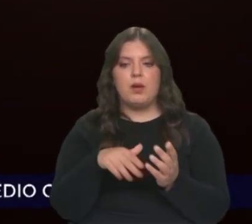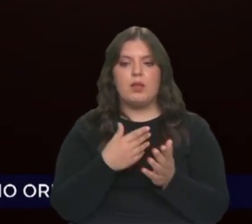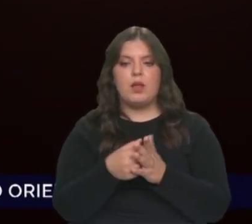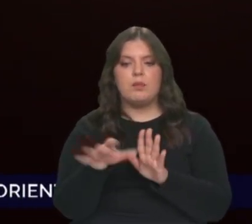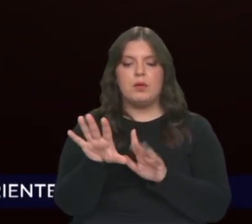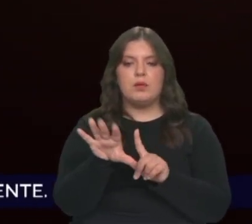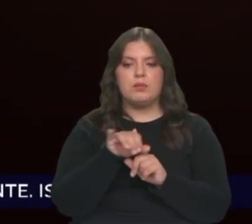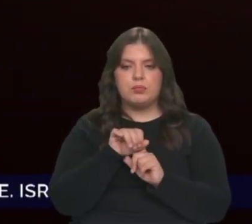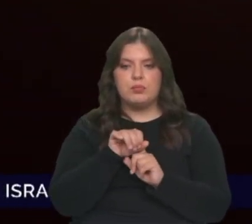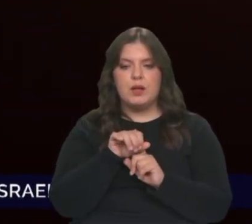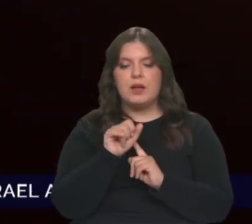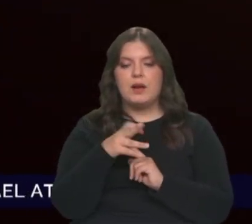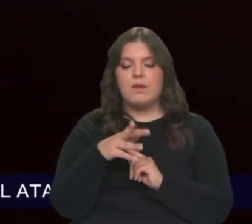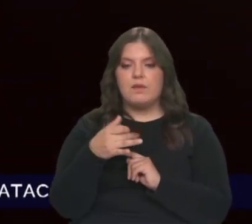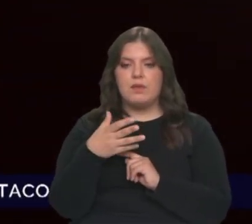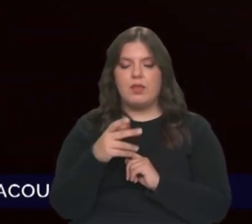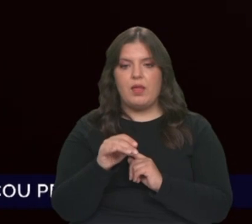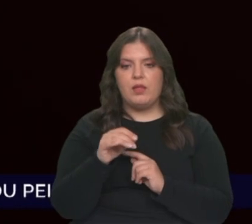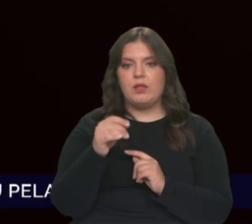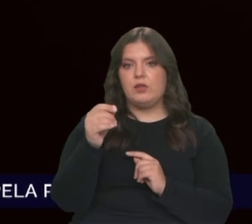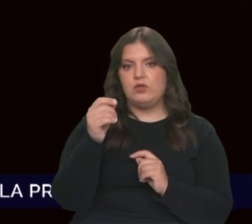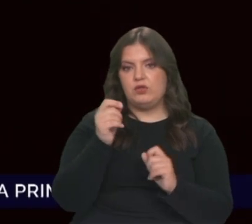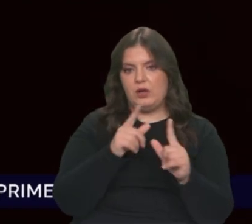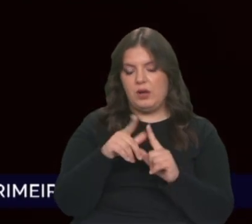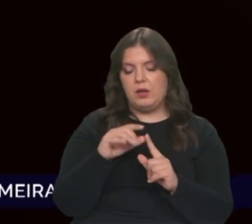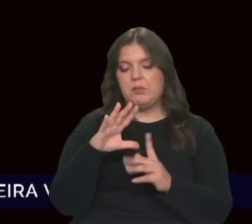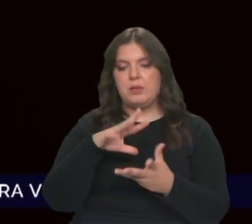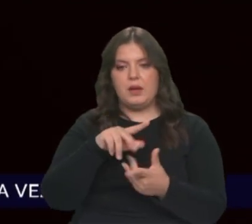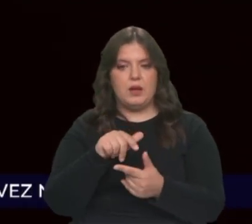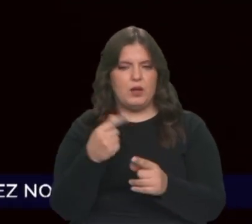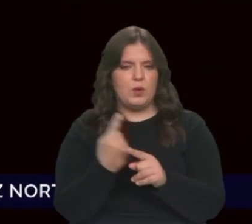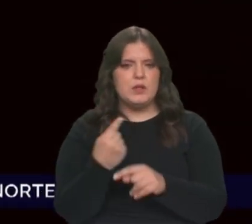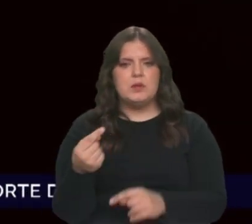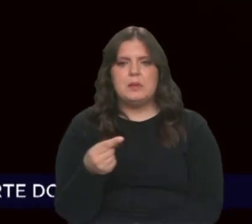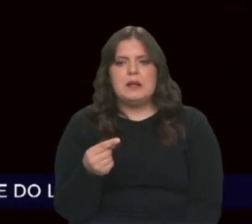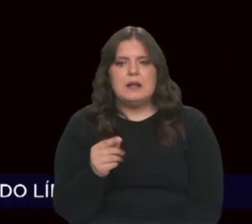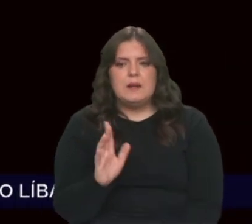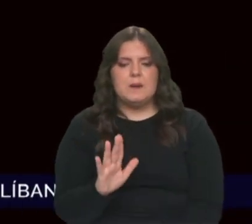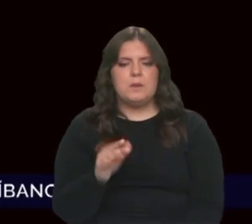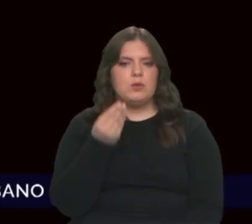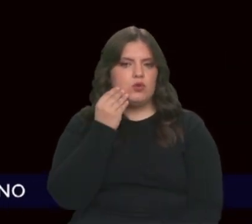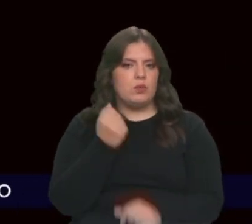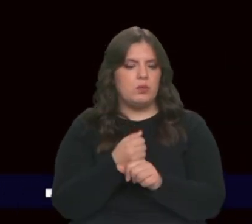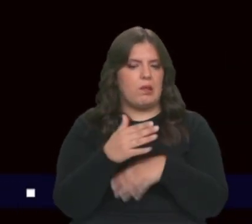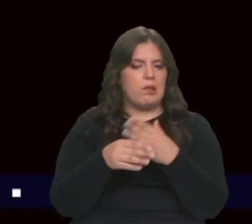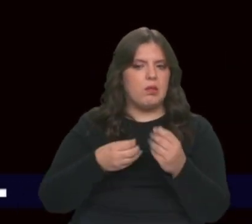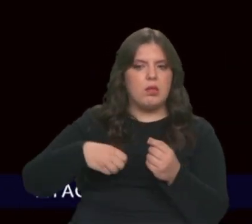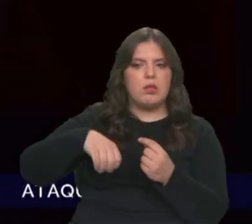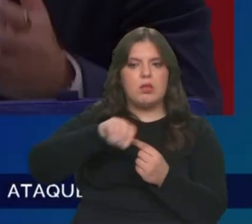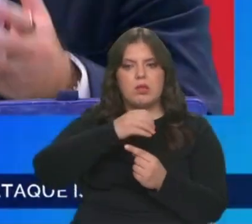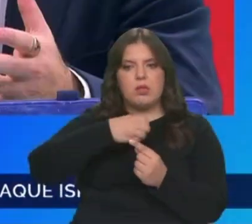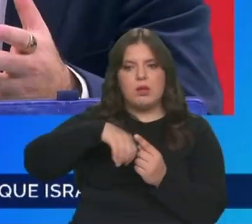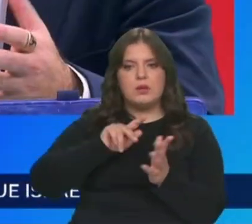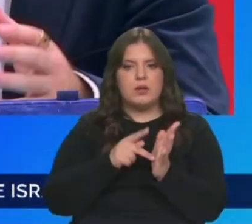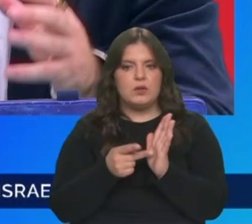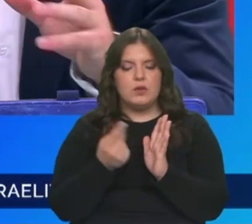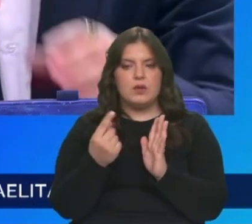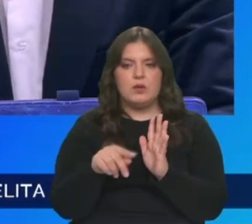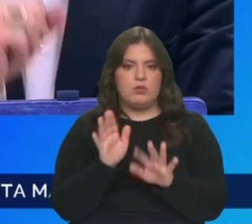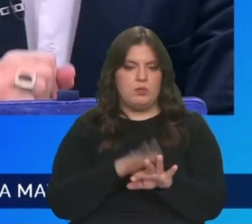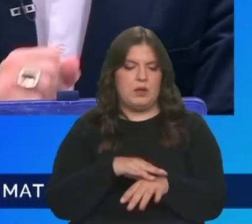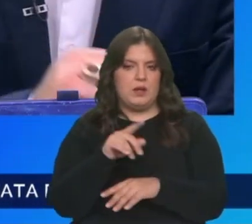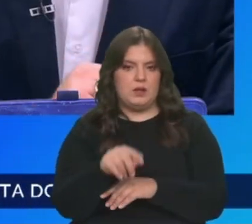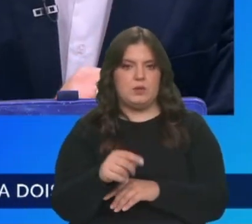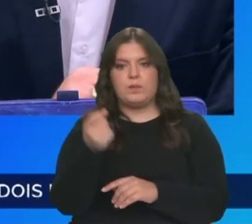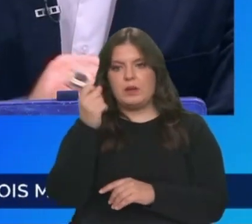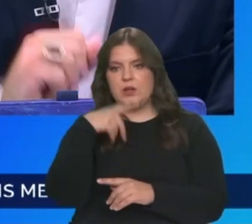atração gravitacional entre a estrela e o planeta. Portanto, coisas mínimas desses deslocamentos. Temos tecnologia para isso.